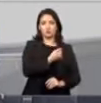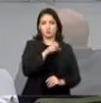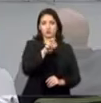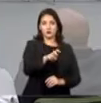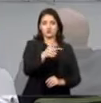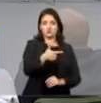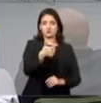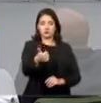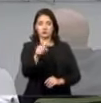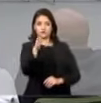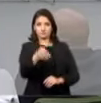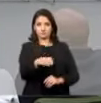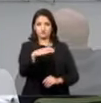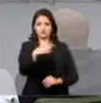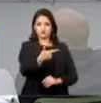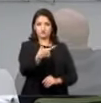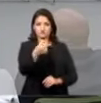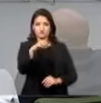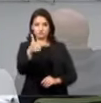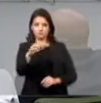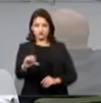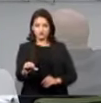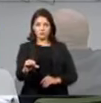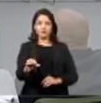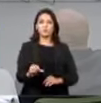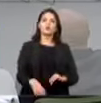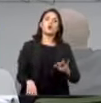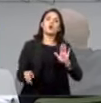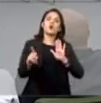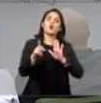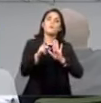521/2019. O projeto de decreto legislativo